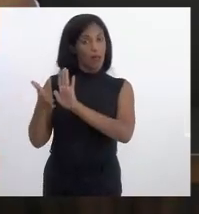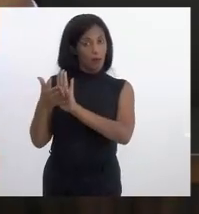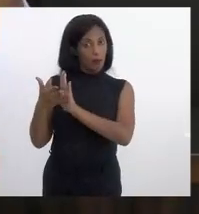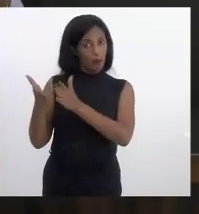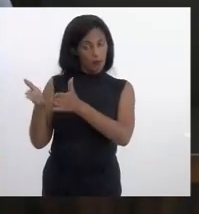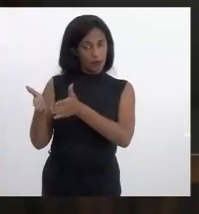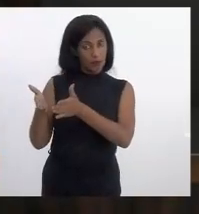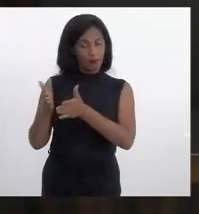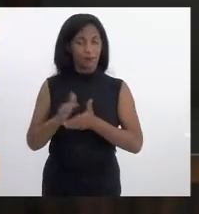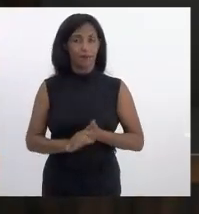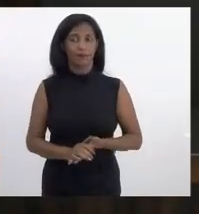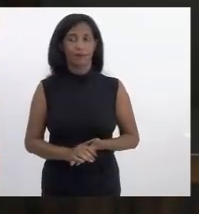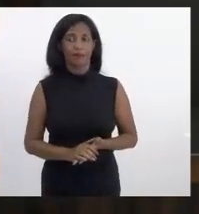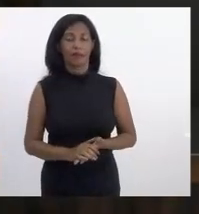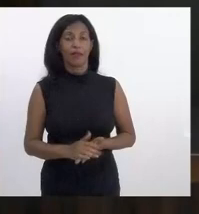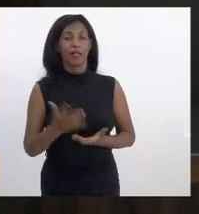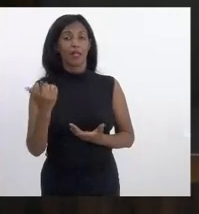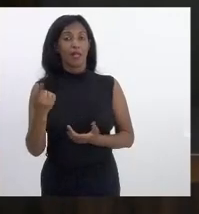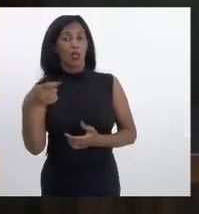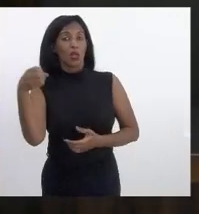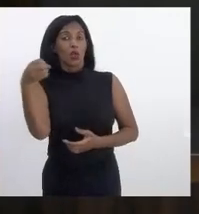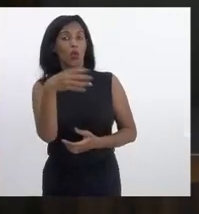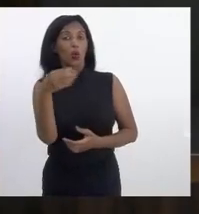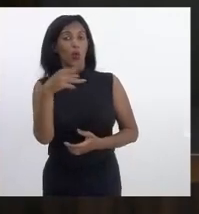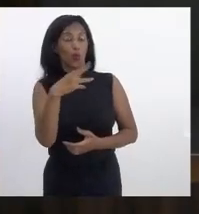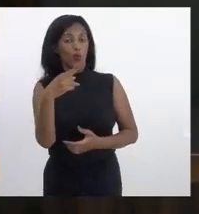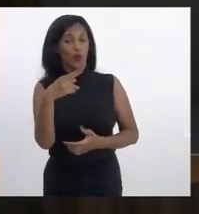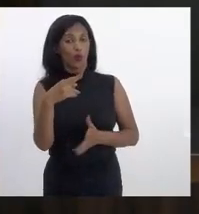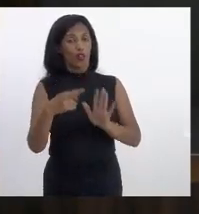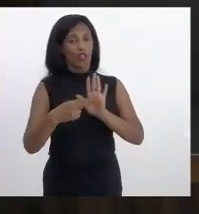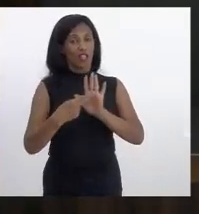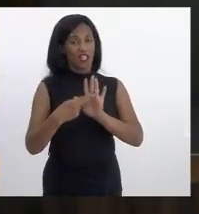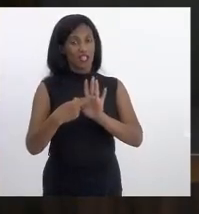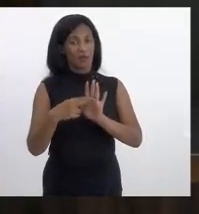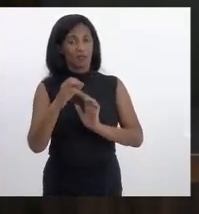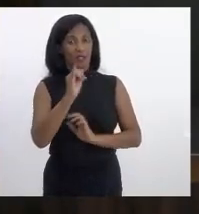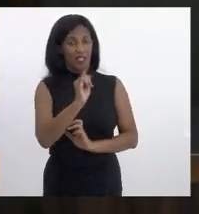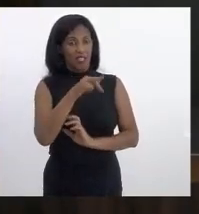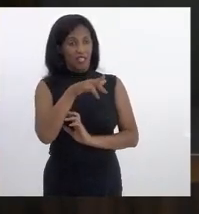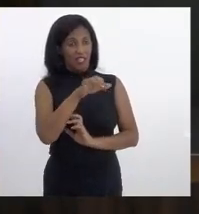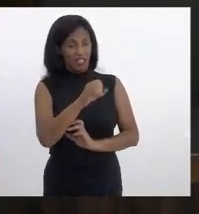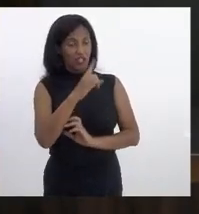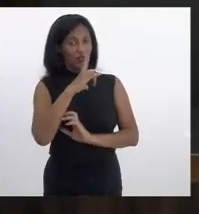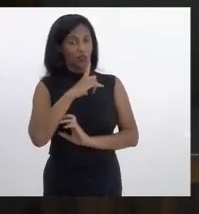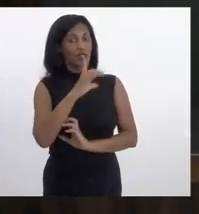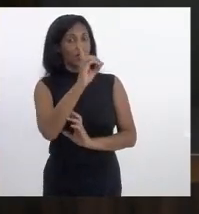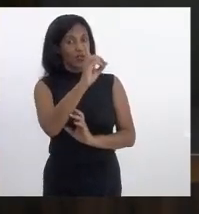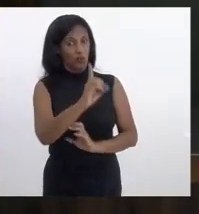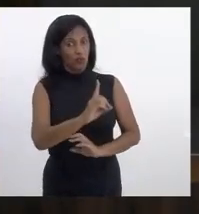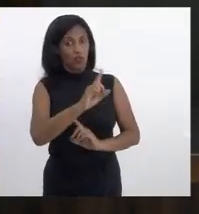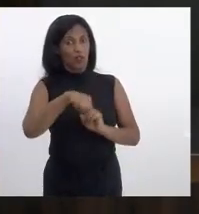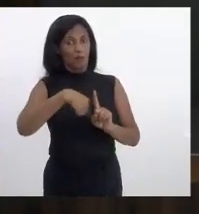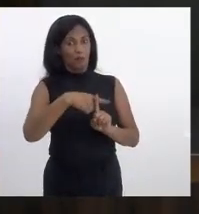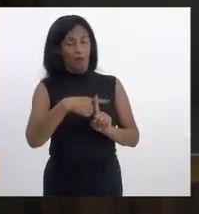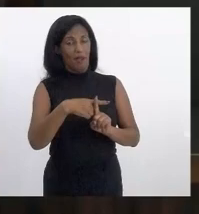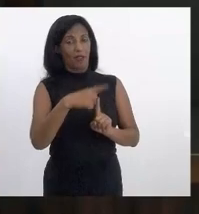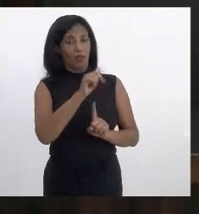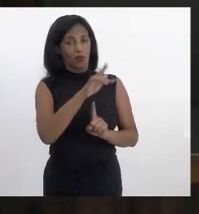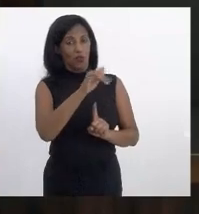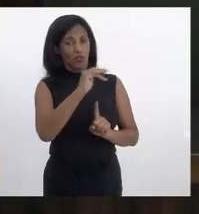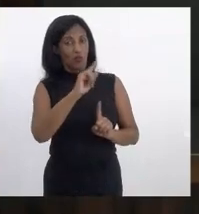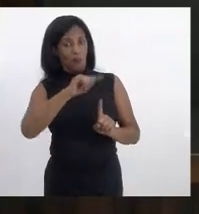proposta são neste novo regime quem já é inativo e tem o direito do adicional de inatividade